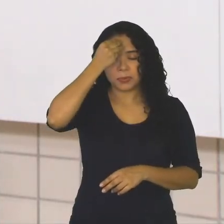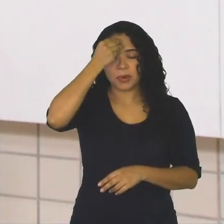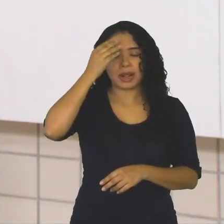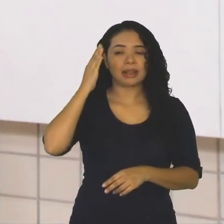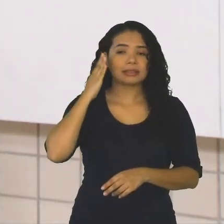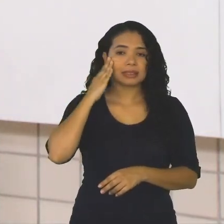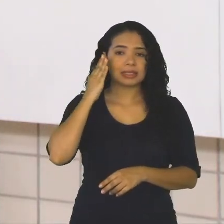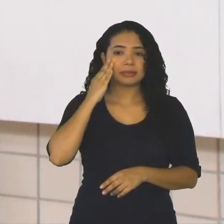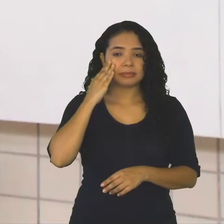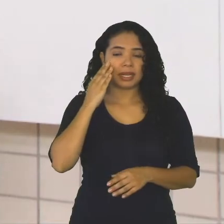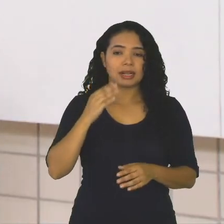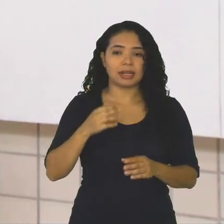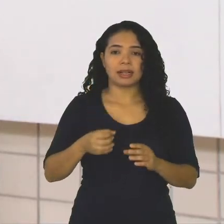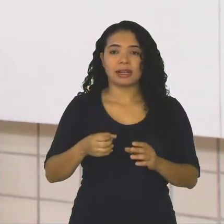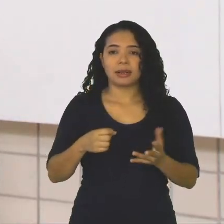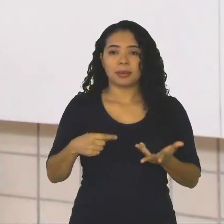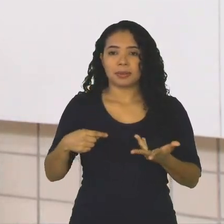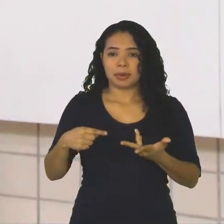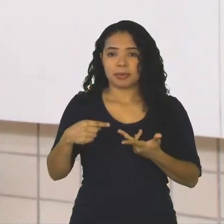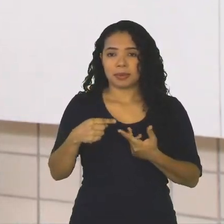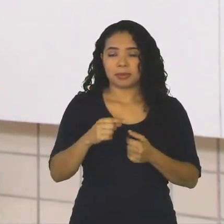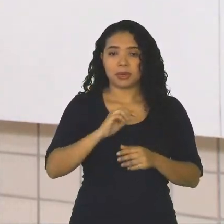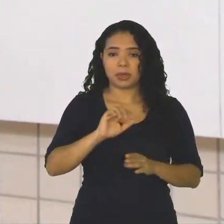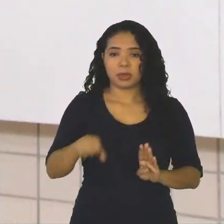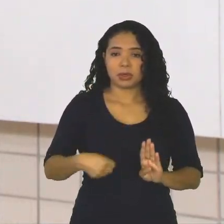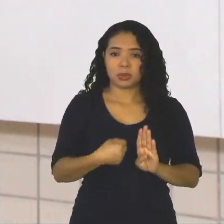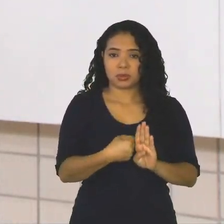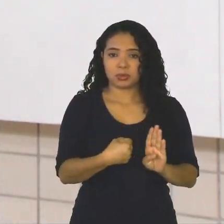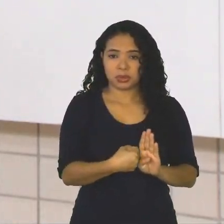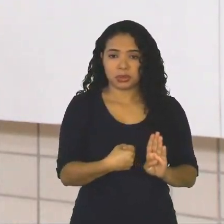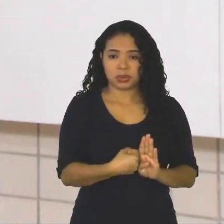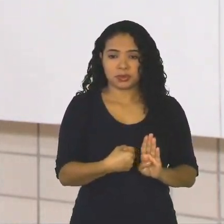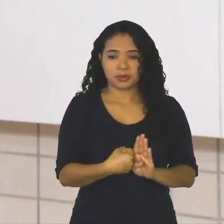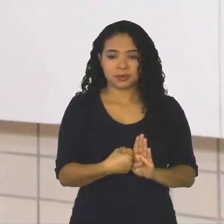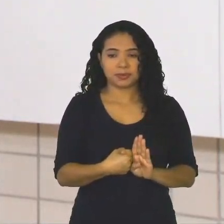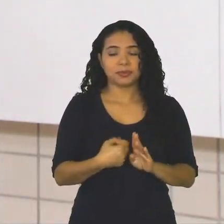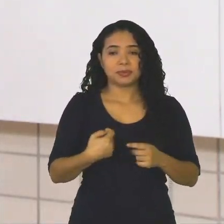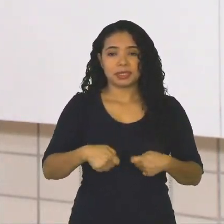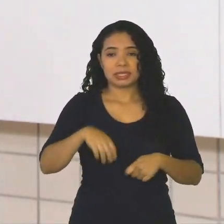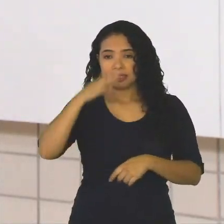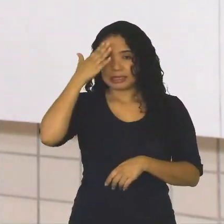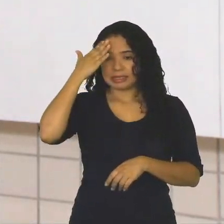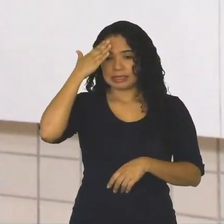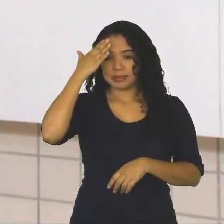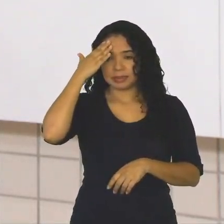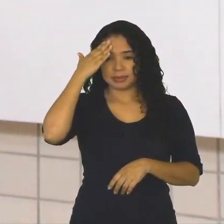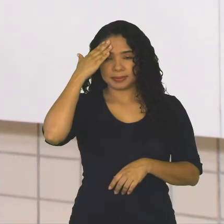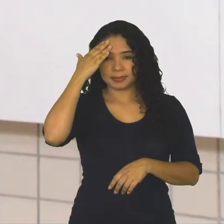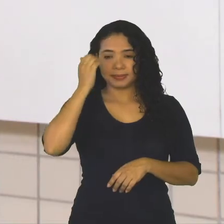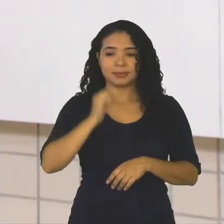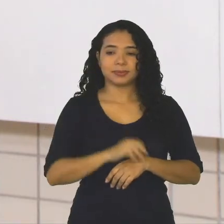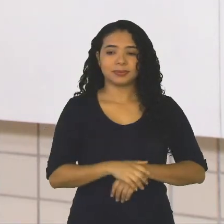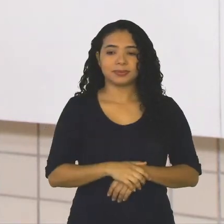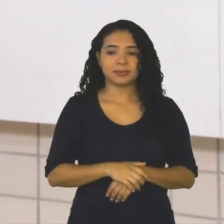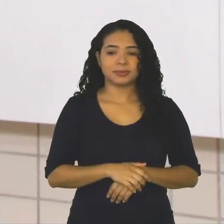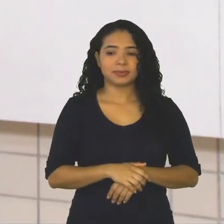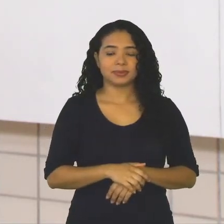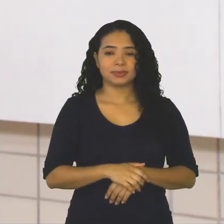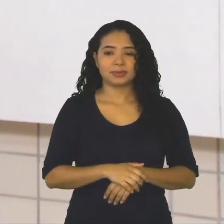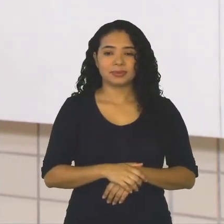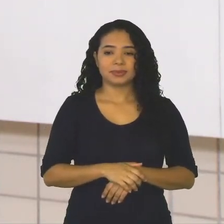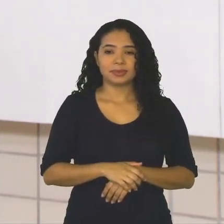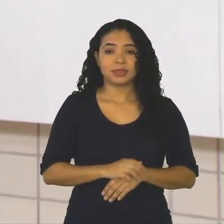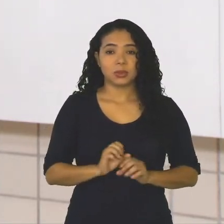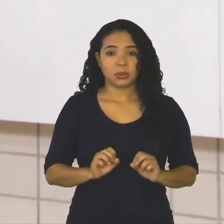de substantivos. Vocês precisam dominar todo esse conhecimento das classificações dos